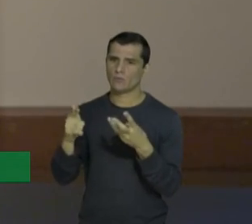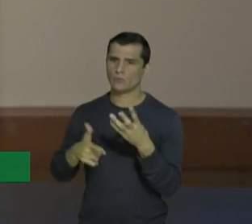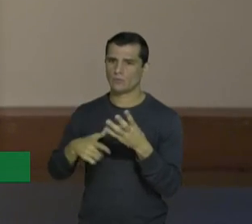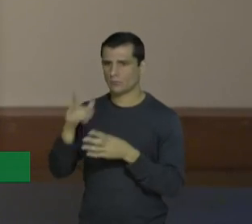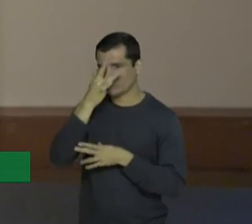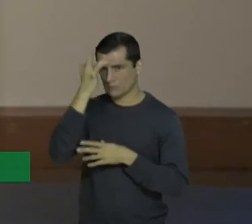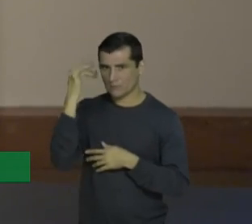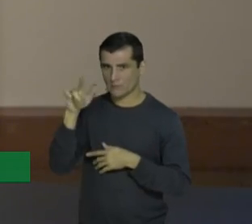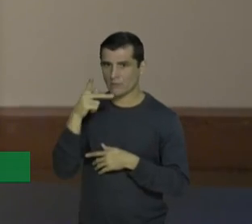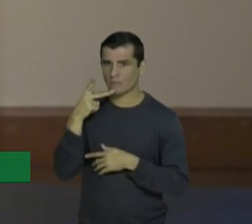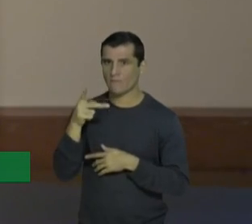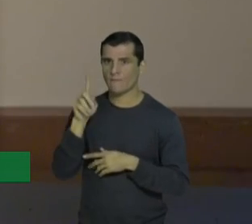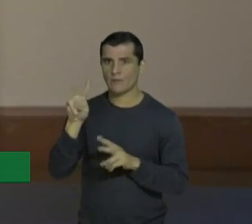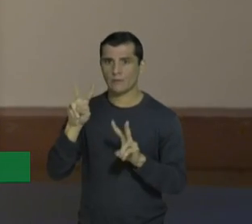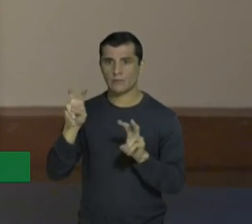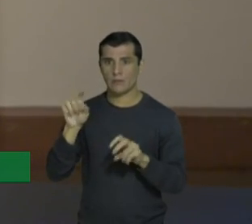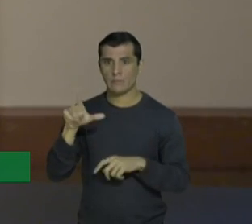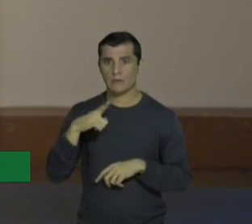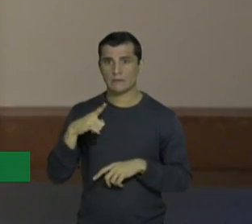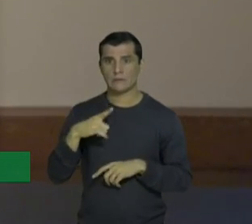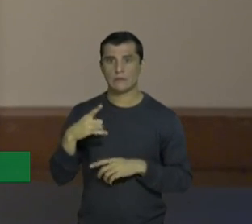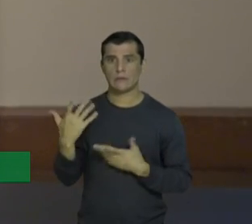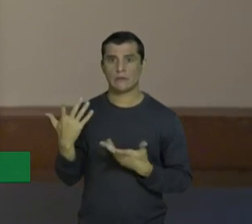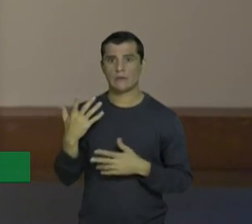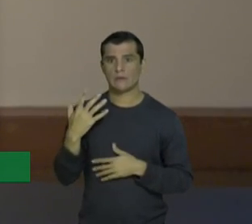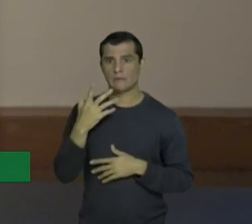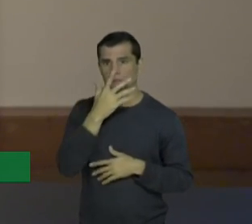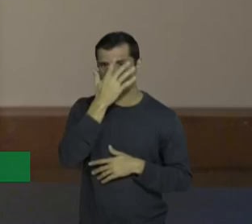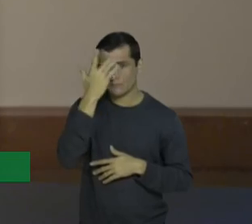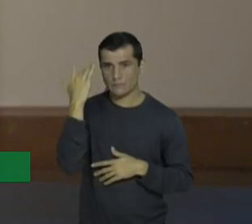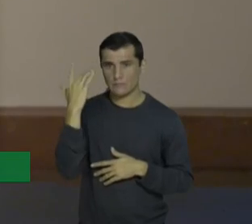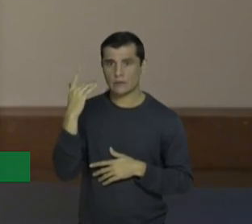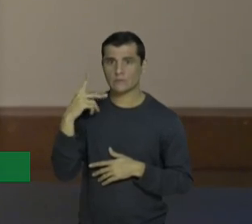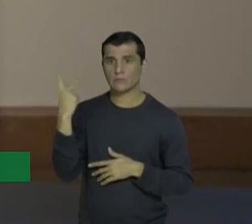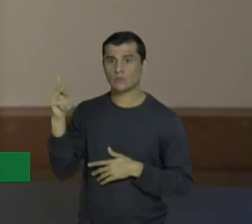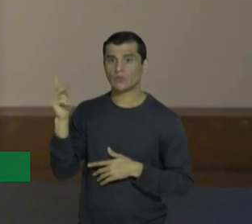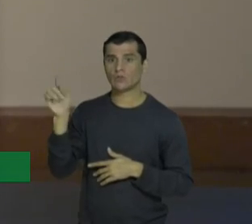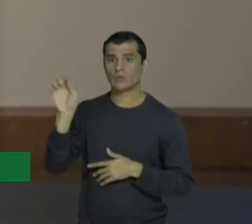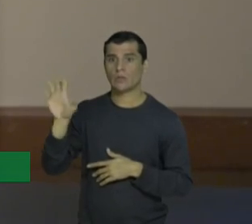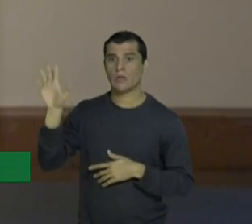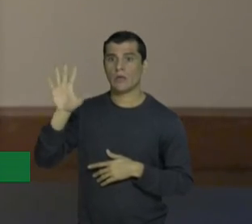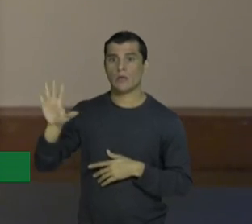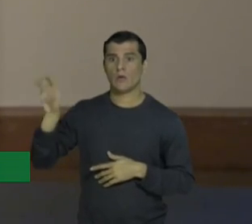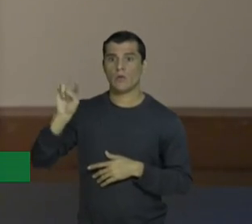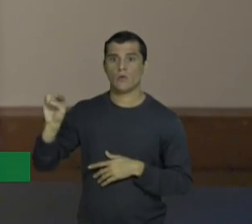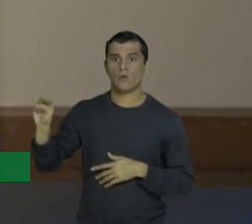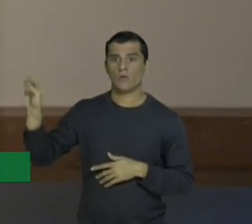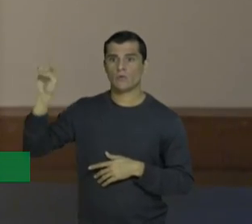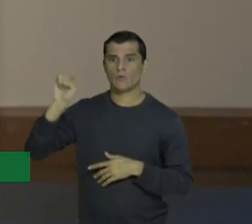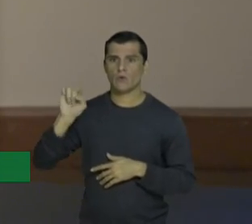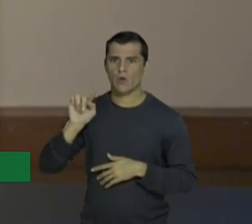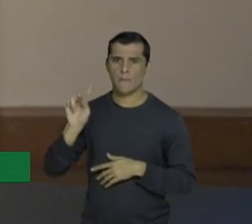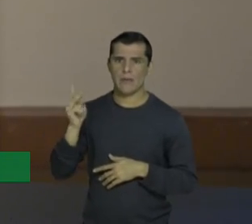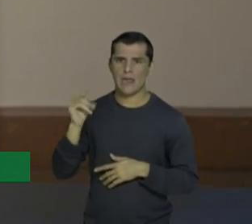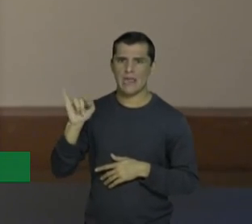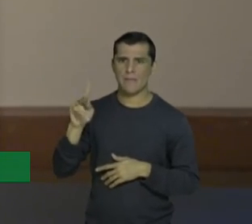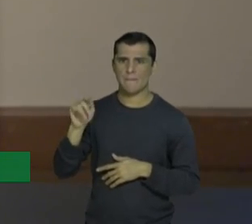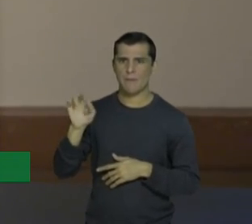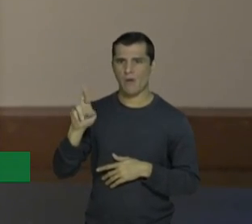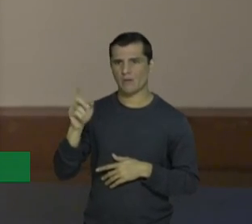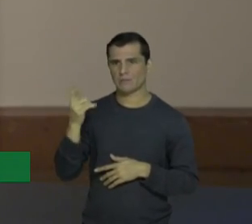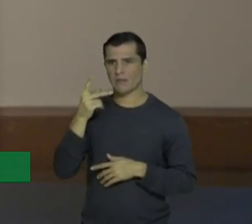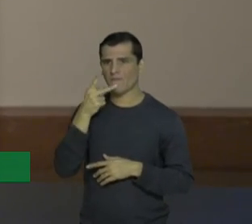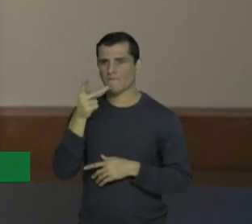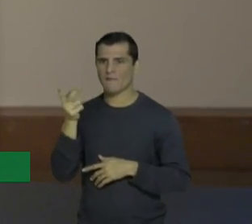que eh Há uma hipocrisia por parte da União Europeia de criticar e o Brasil e exigir eh